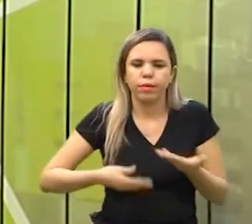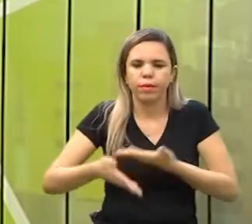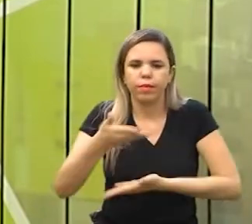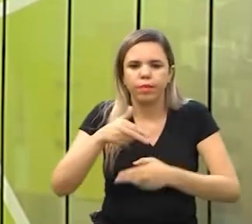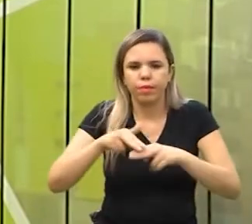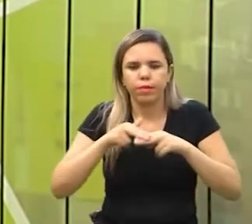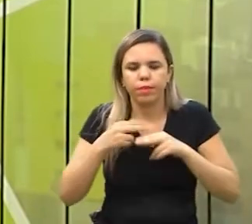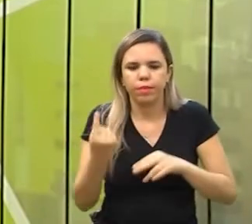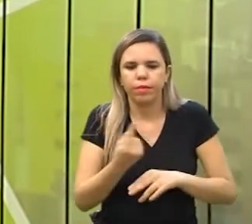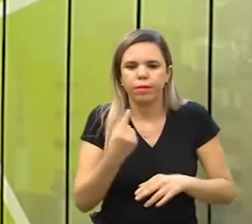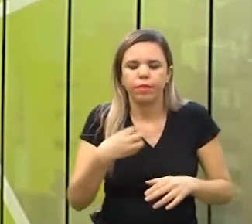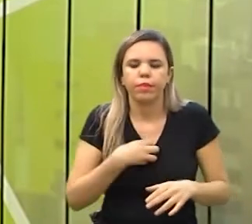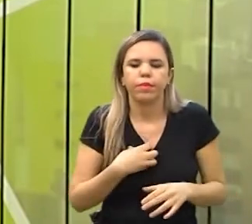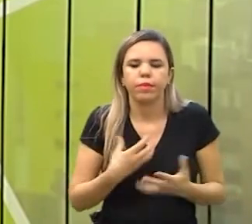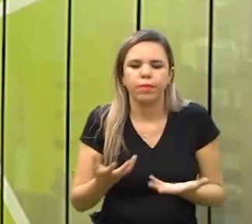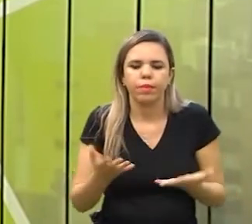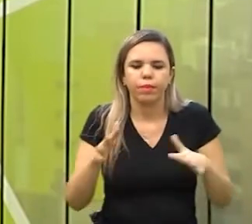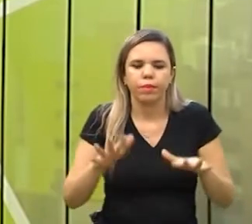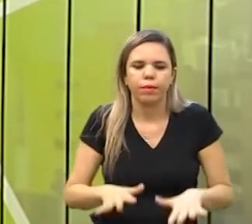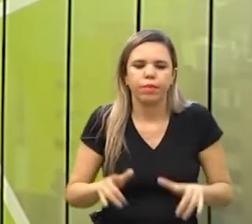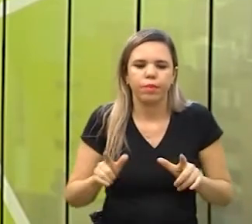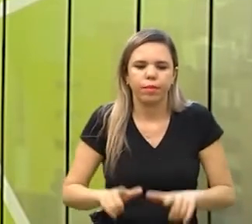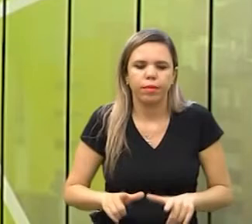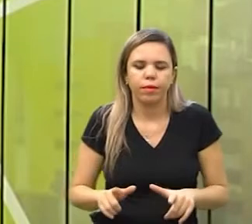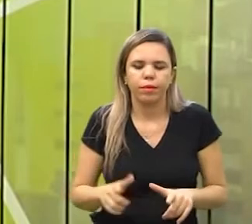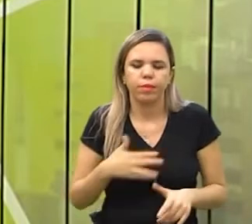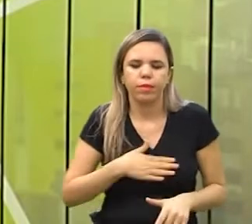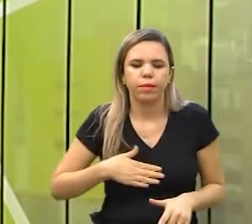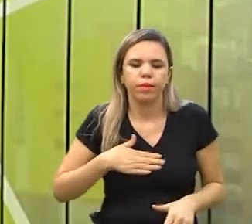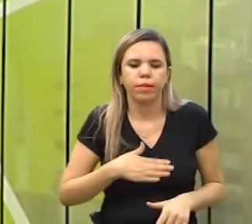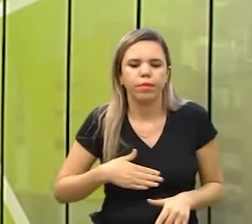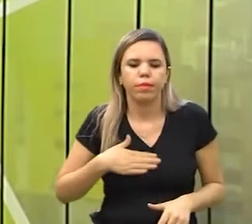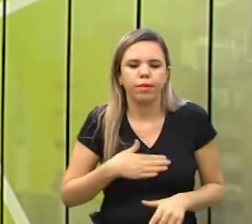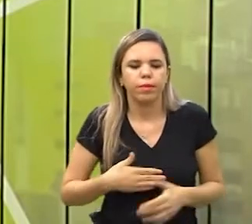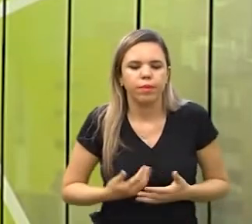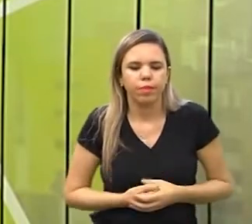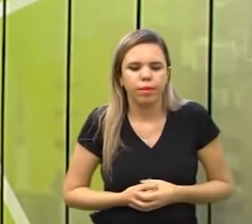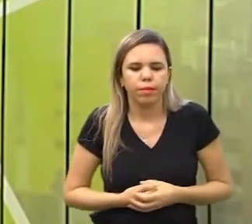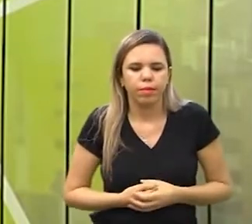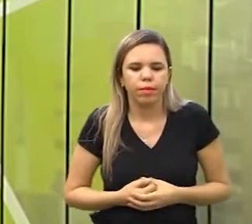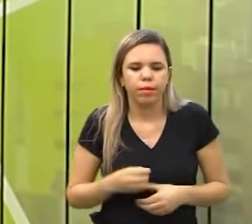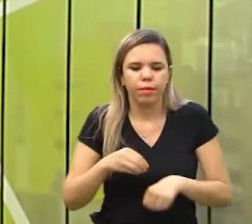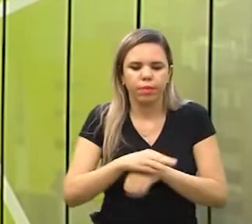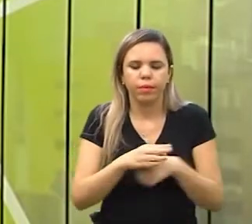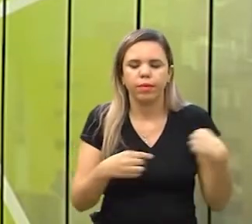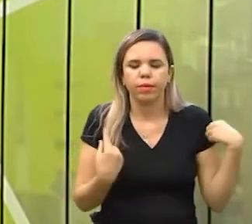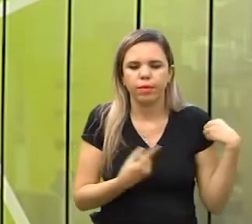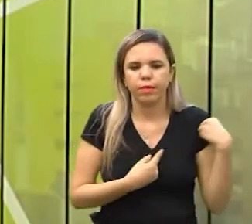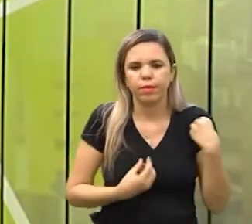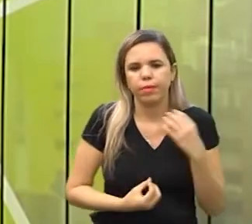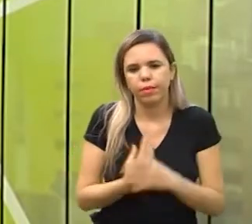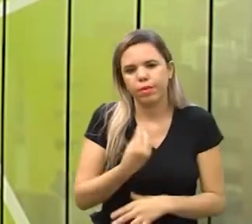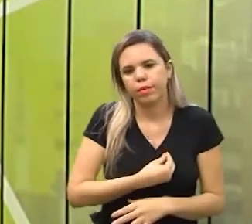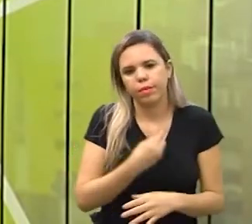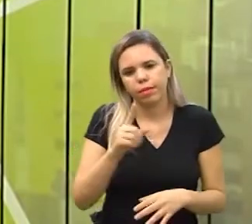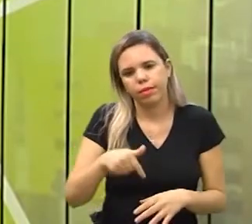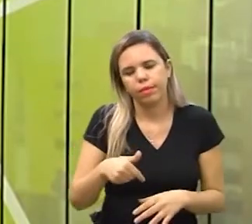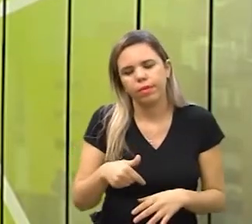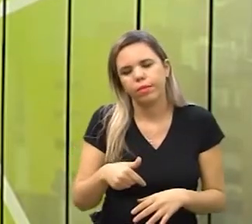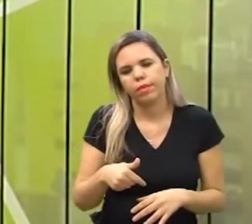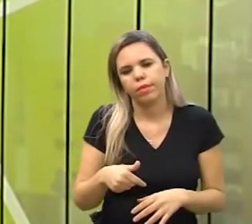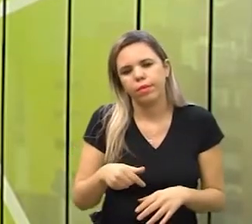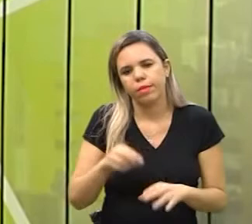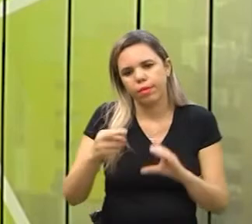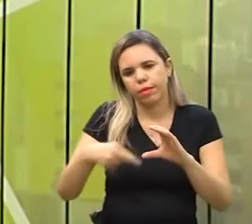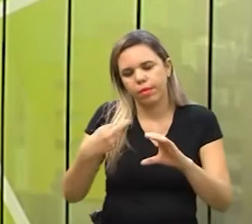se viver, por conta do isolamento social. A gente quer ficar num ambiente que seja gostoso, que nos remeta também às nossas raízes. E essa coisa